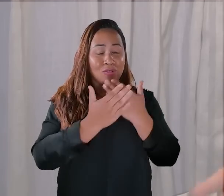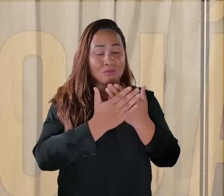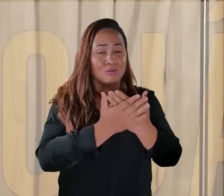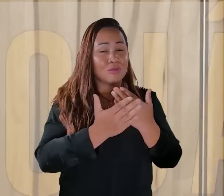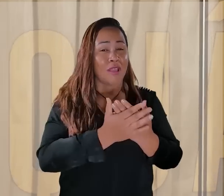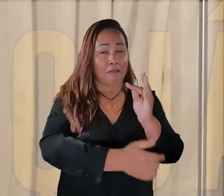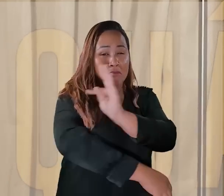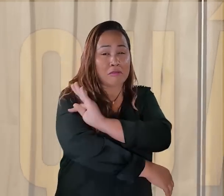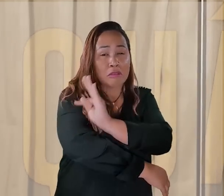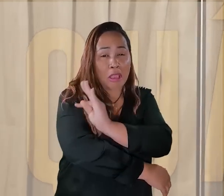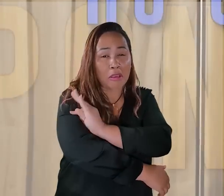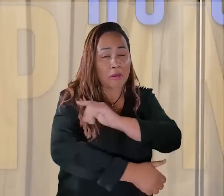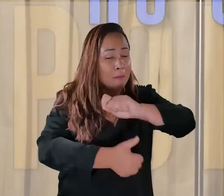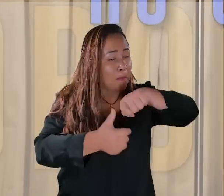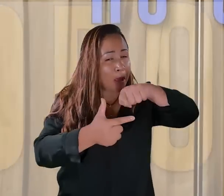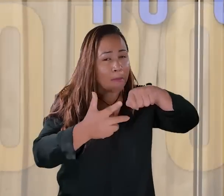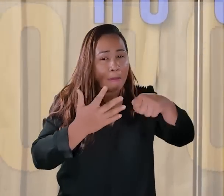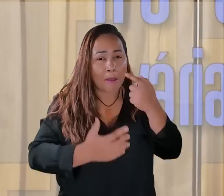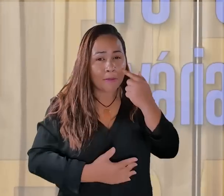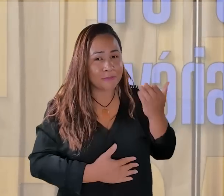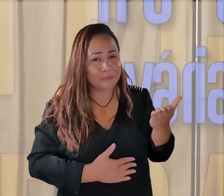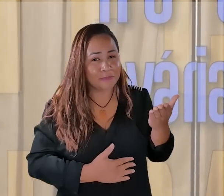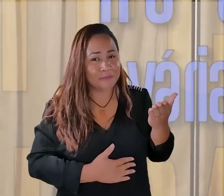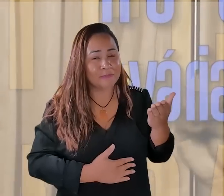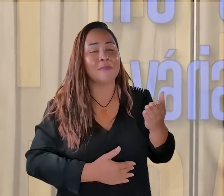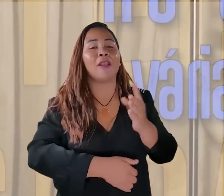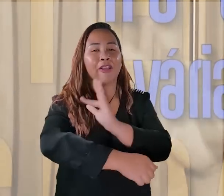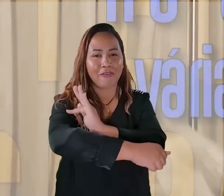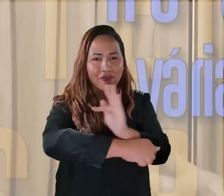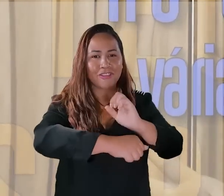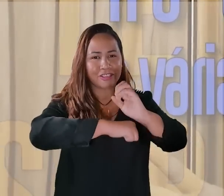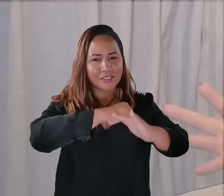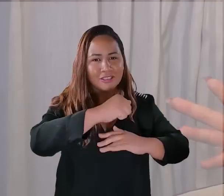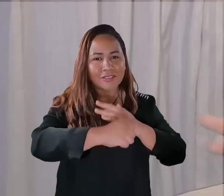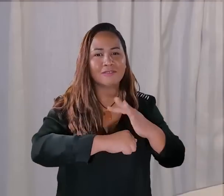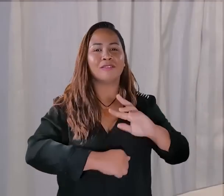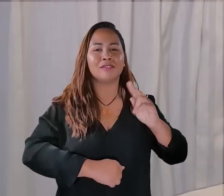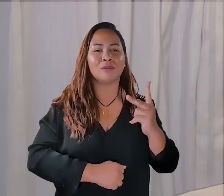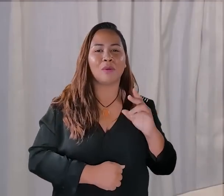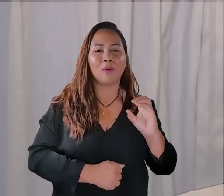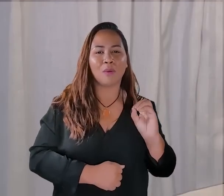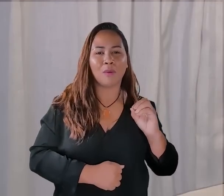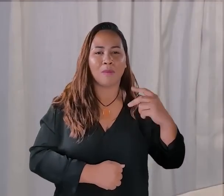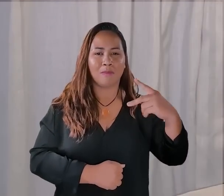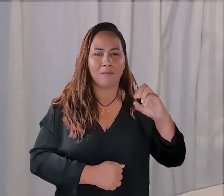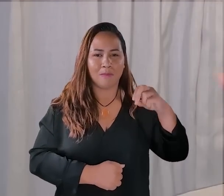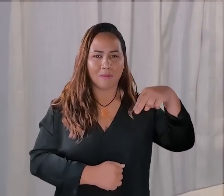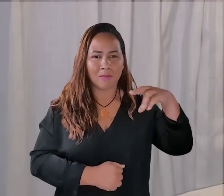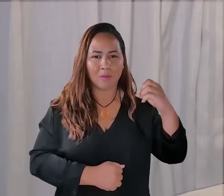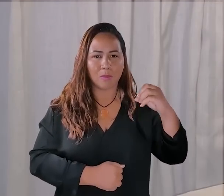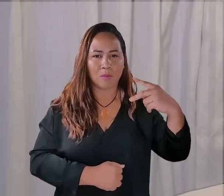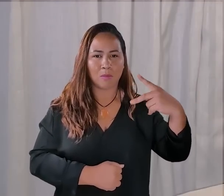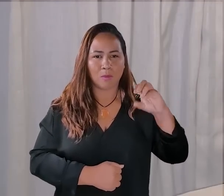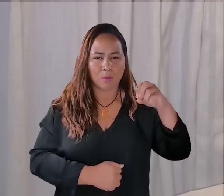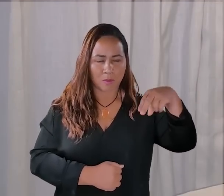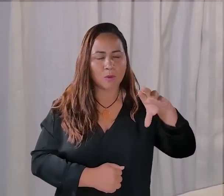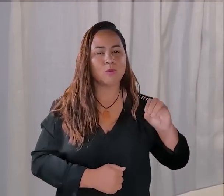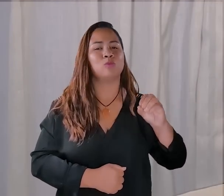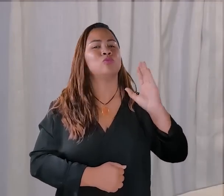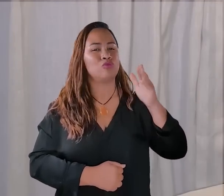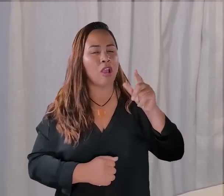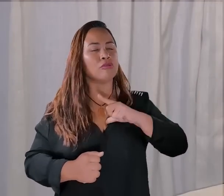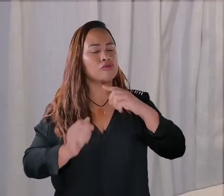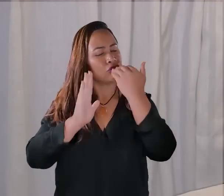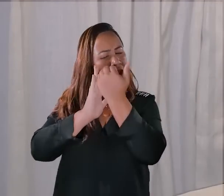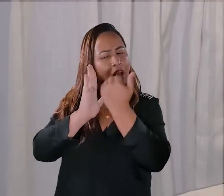várias coisas, física quântica, rouponopono e várias técnicas em separado, né. Então tinha alguns protocolos que eu já estava fazendo,